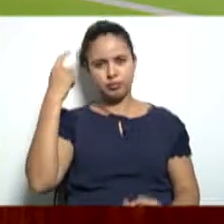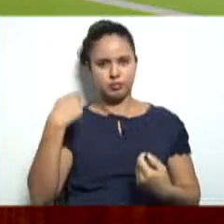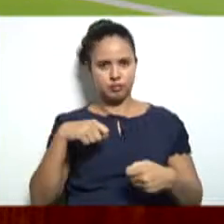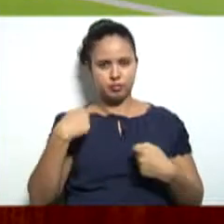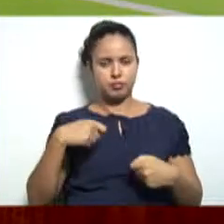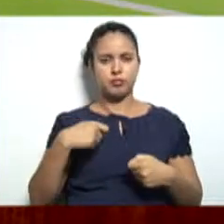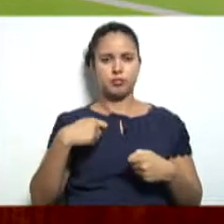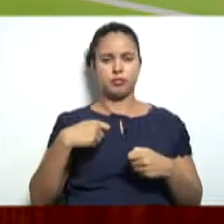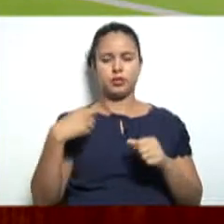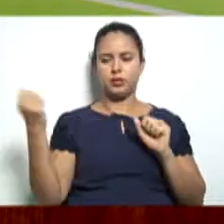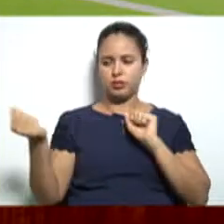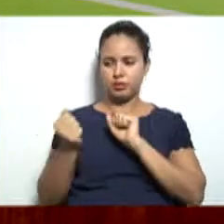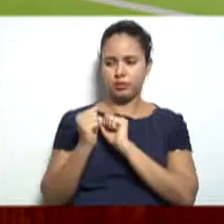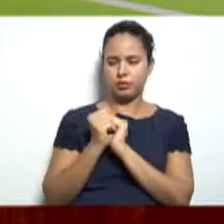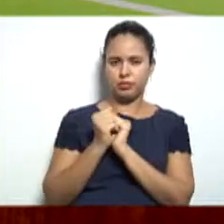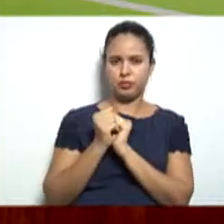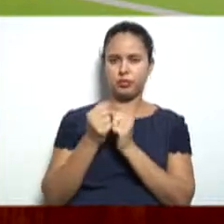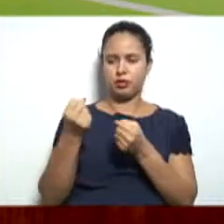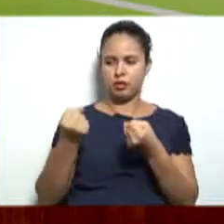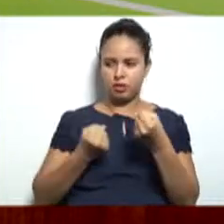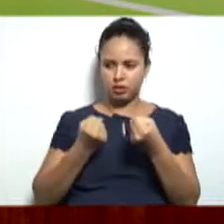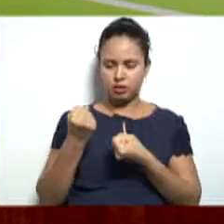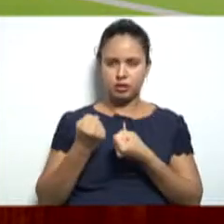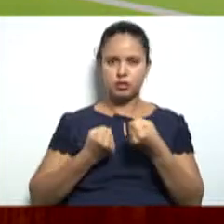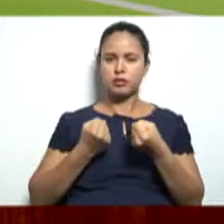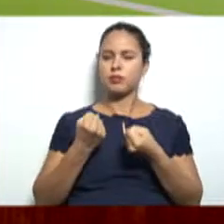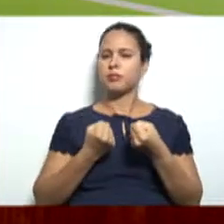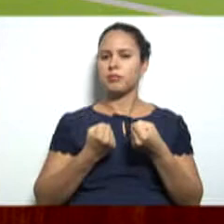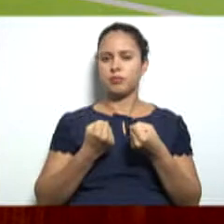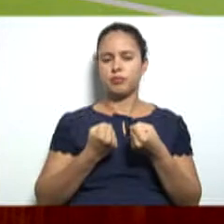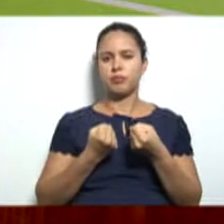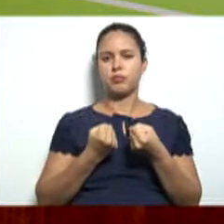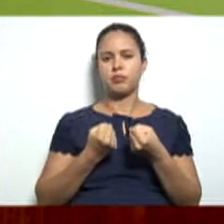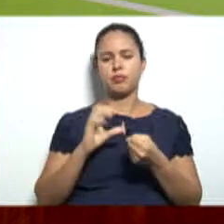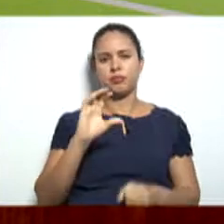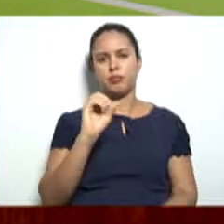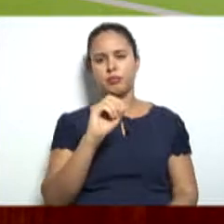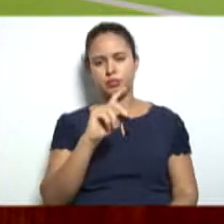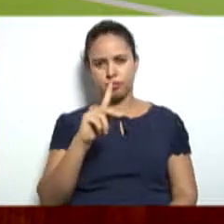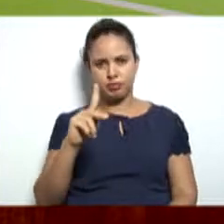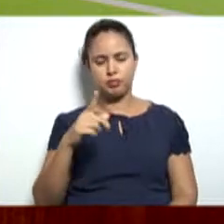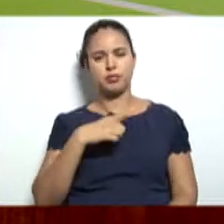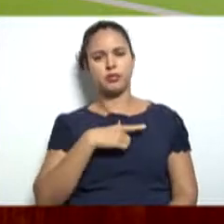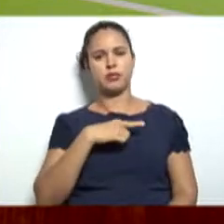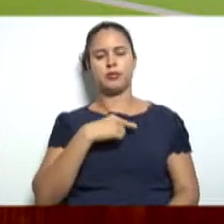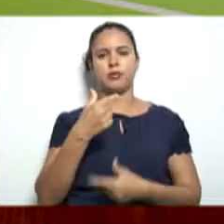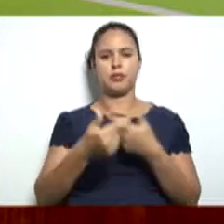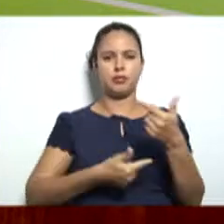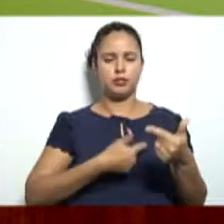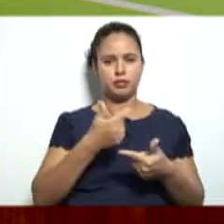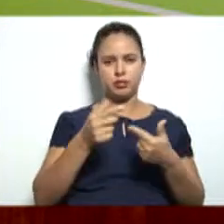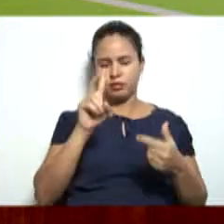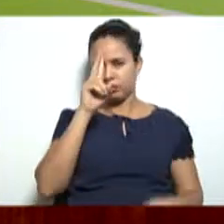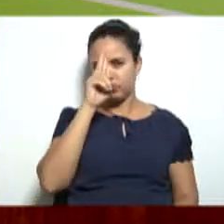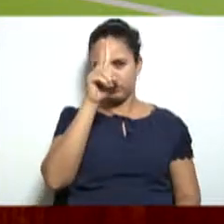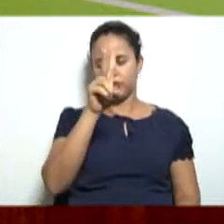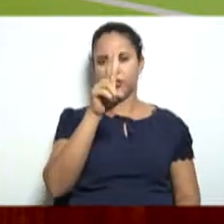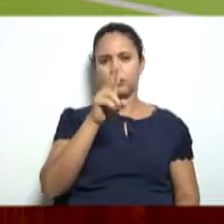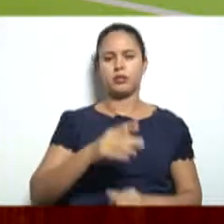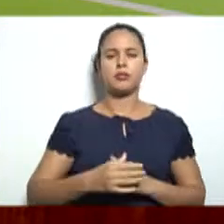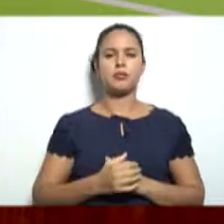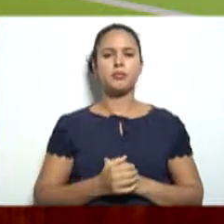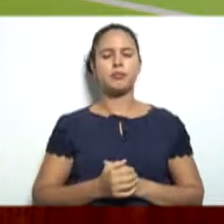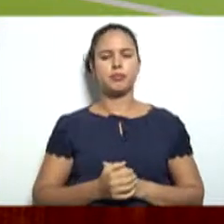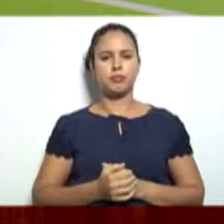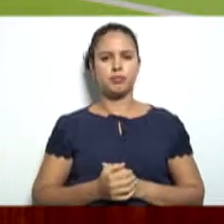com aquele que tem carro, né, tentando juntar isso, e na cooperativa a gente tem esse trabalho forte, né, então dar prioridade para